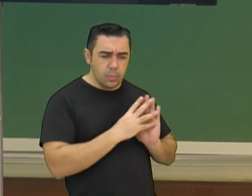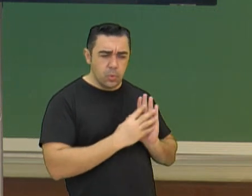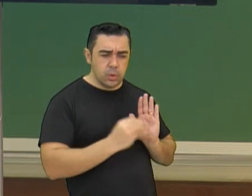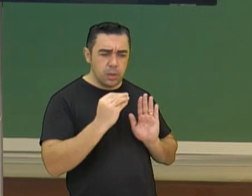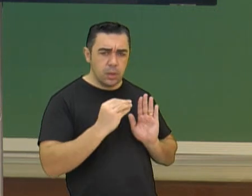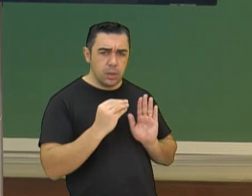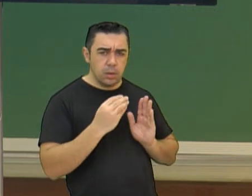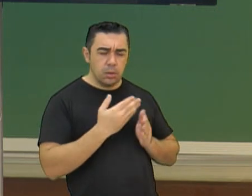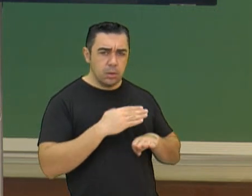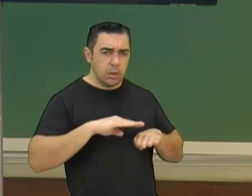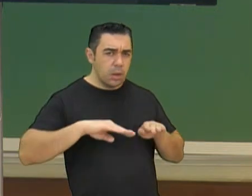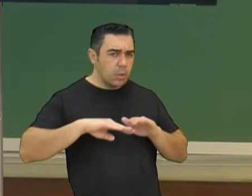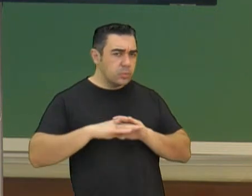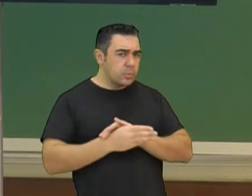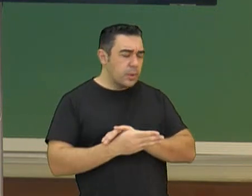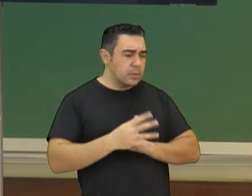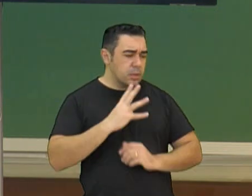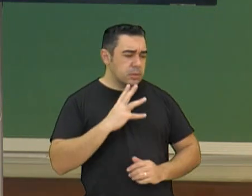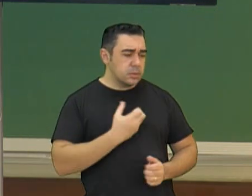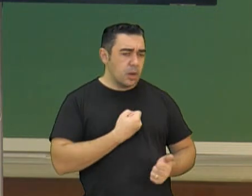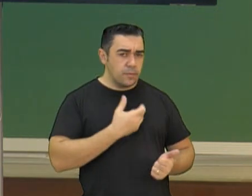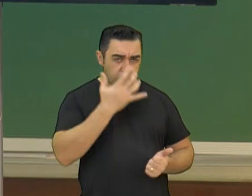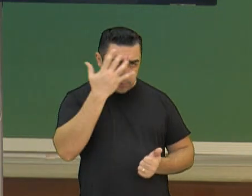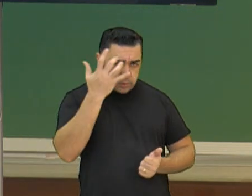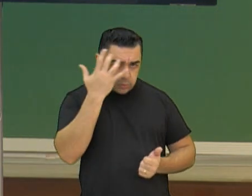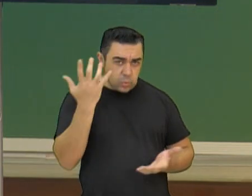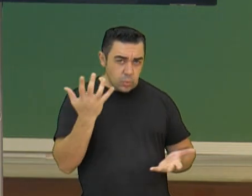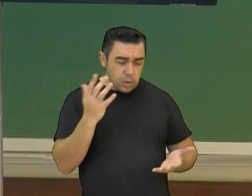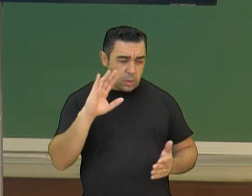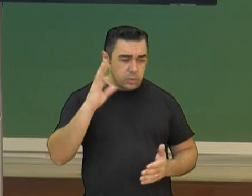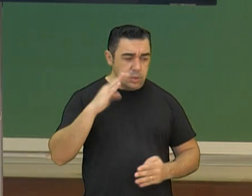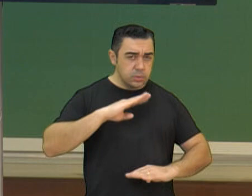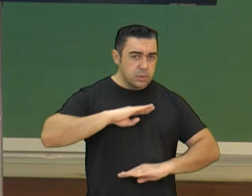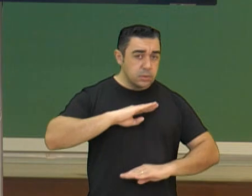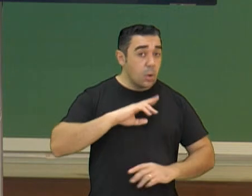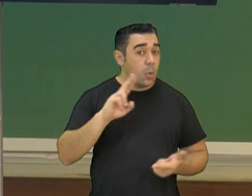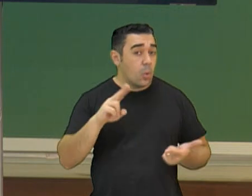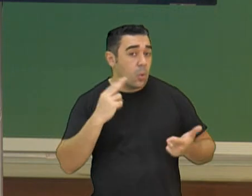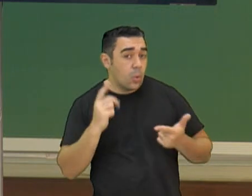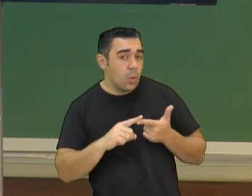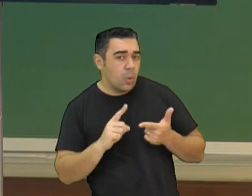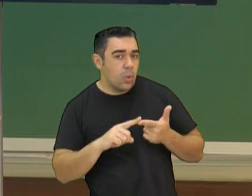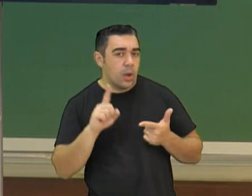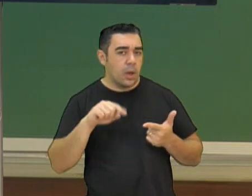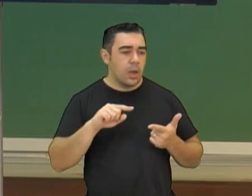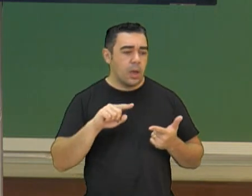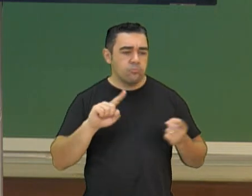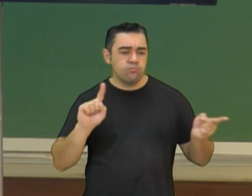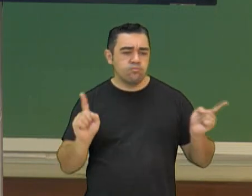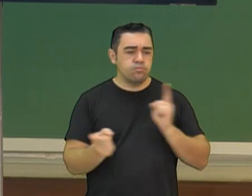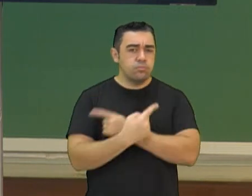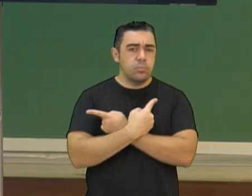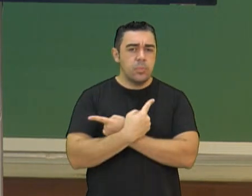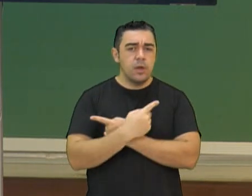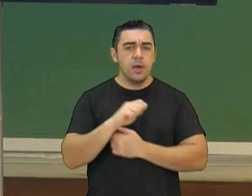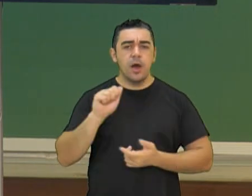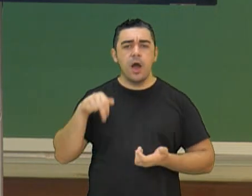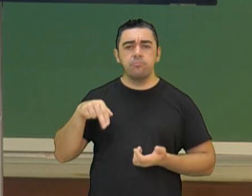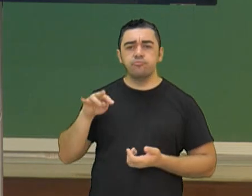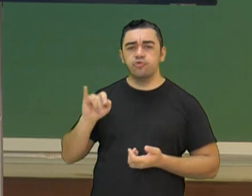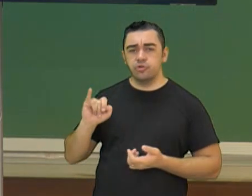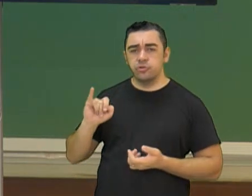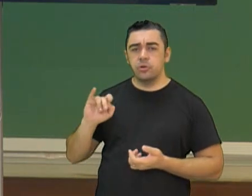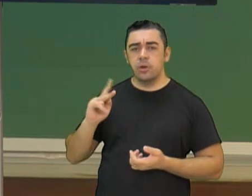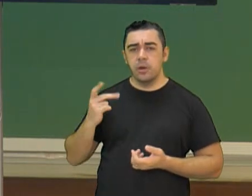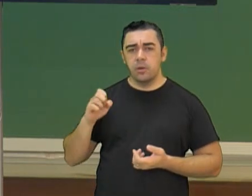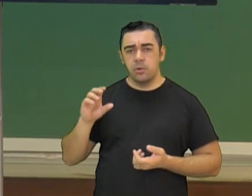que vem para salvar as pessoas de determinada situação? Né? Ou será que é um anti-herói? Né? A gente tem na literatura essa